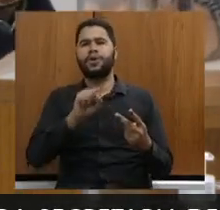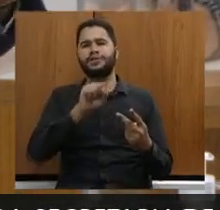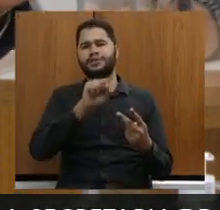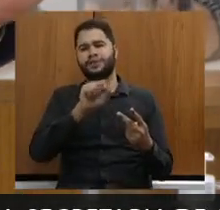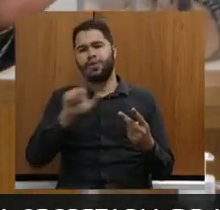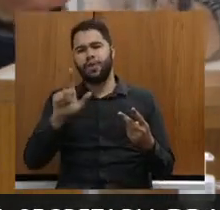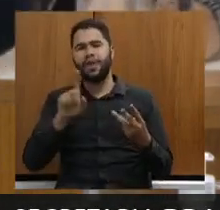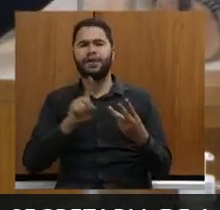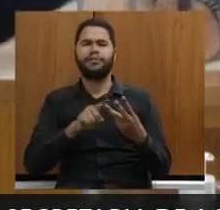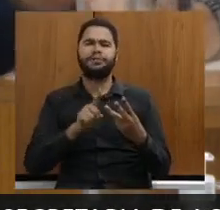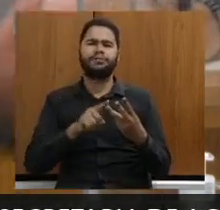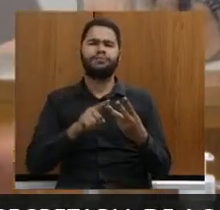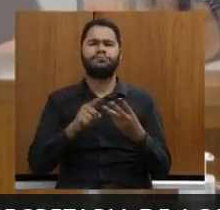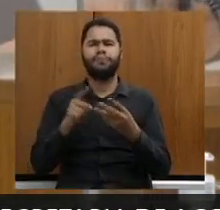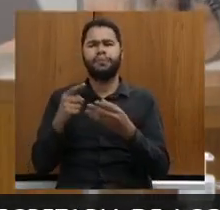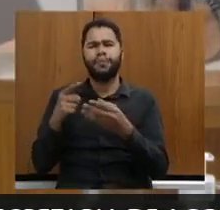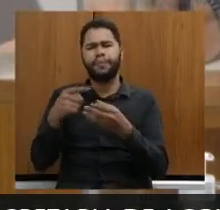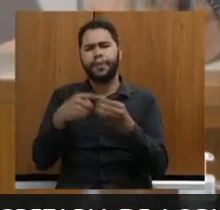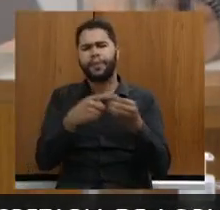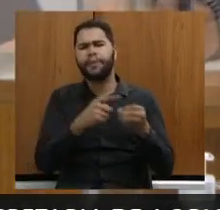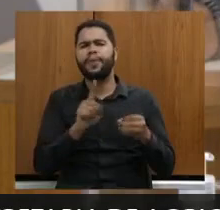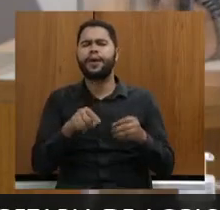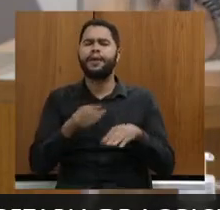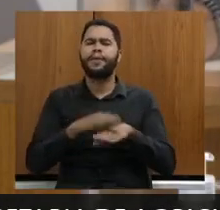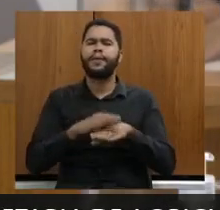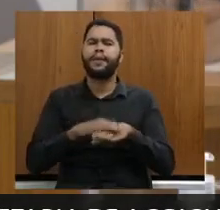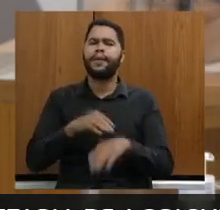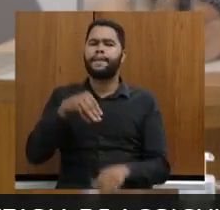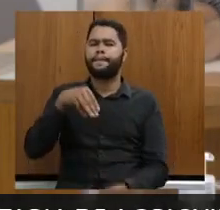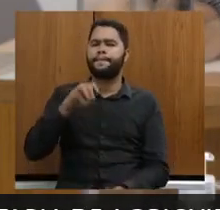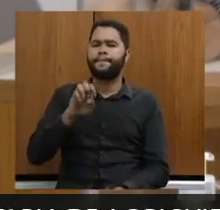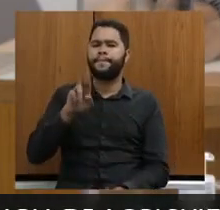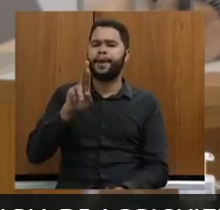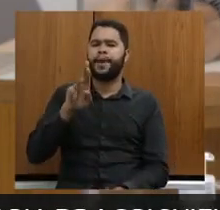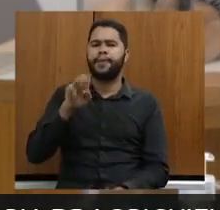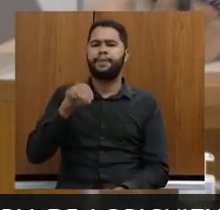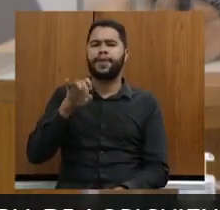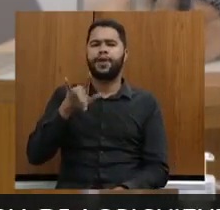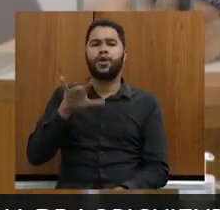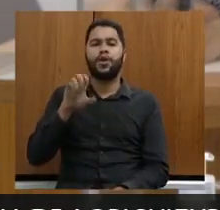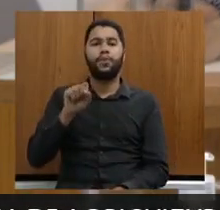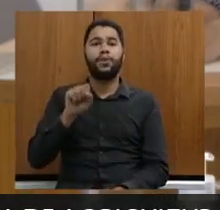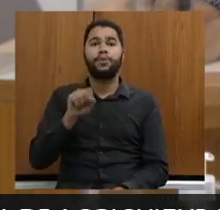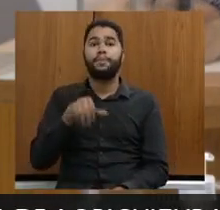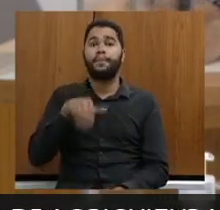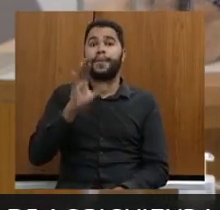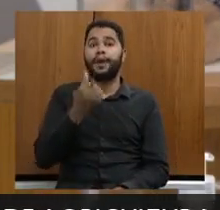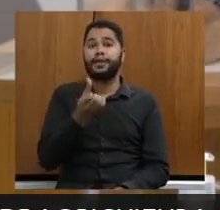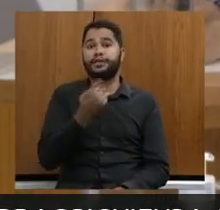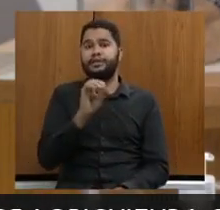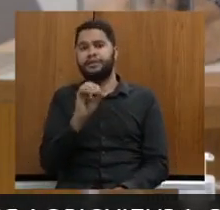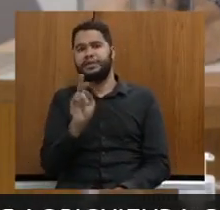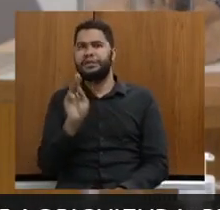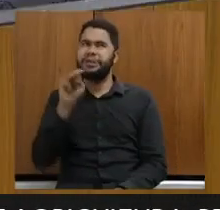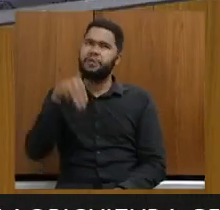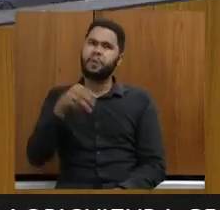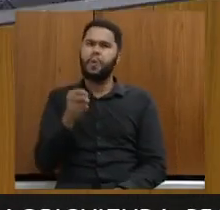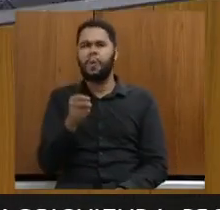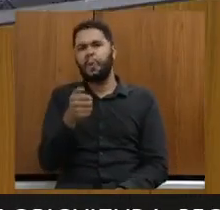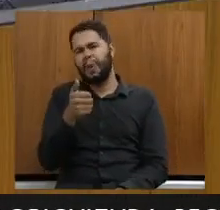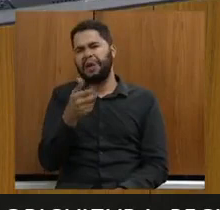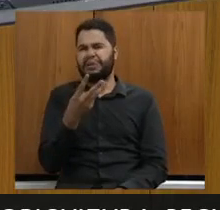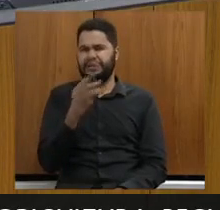Cristina Maria da Fé sob para Marmelópolis você vai ter mais de 160 Km por quase